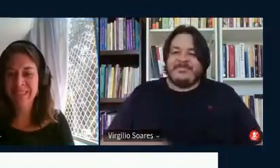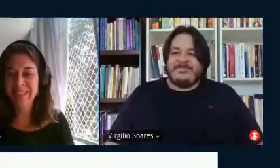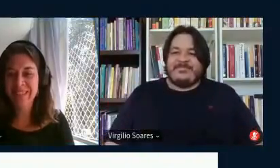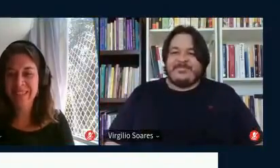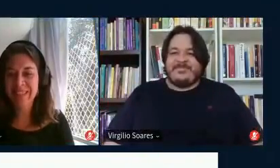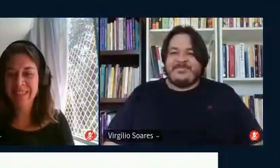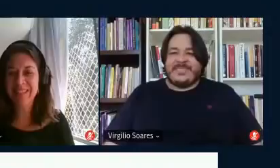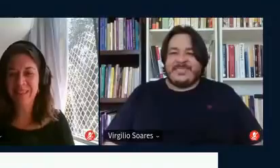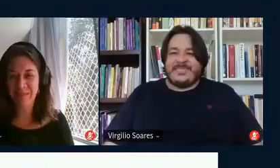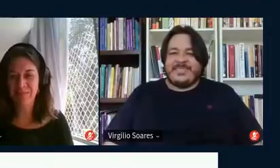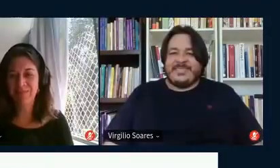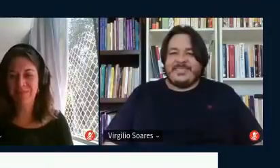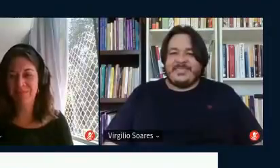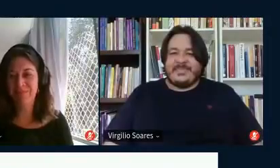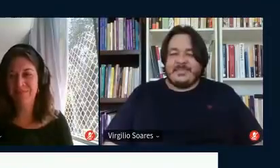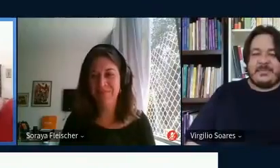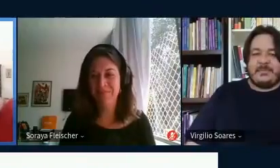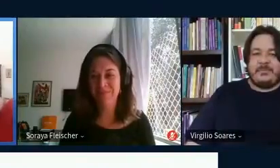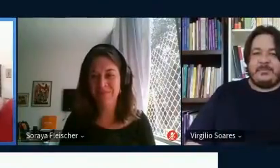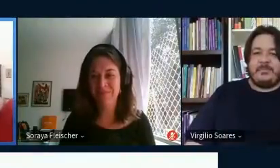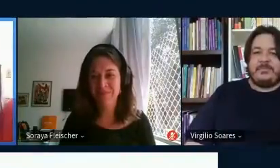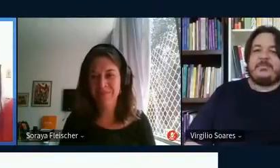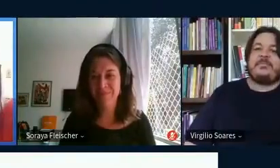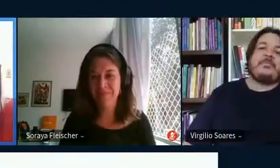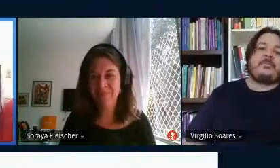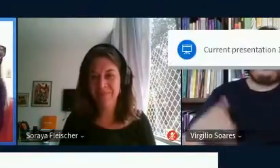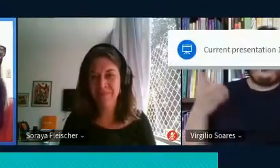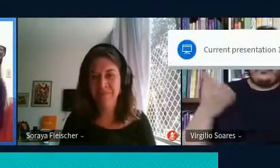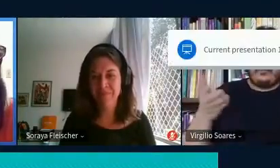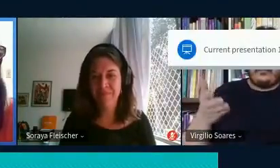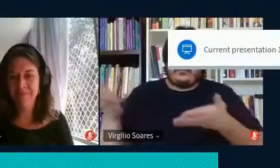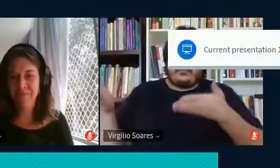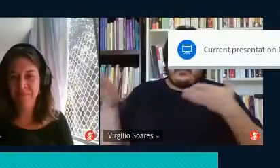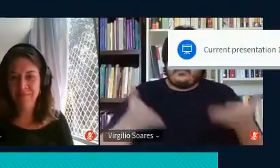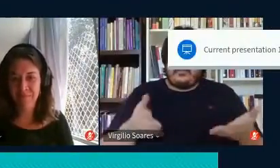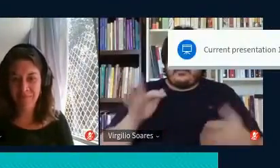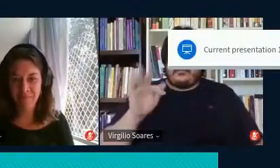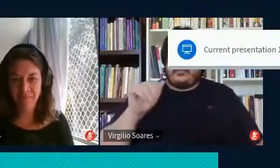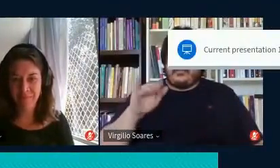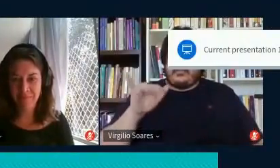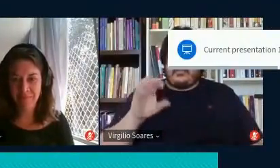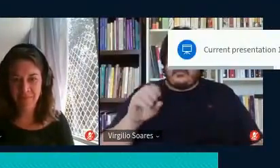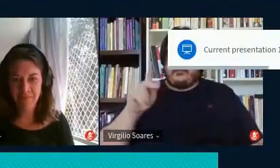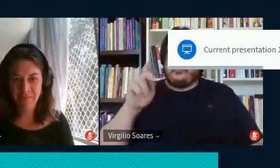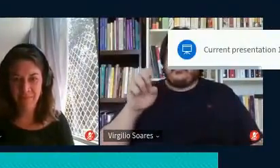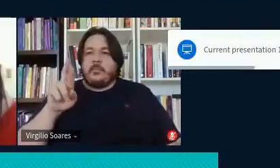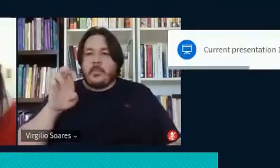Pessoal, então eu vou convidar agora o Fábio Pereira,